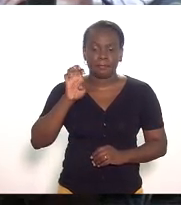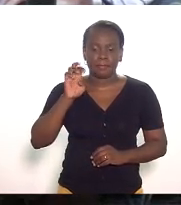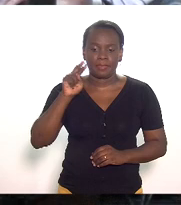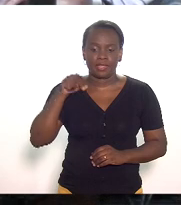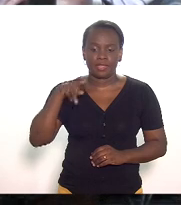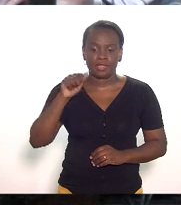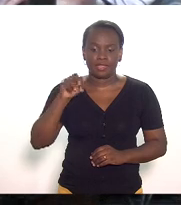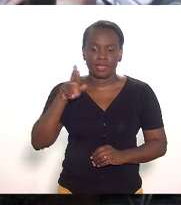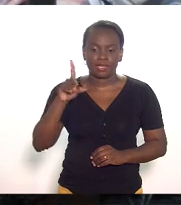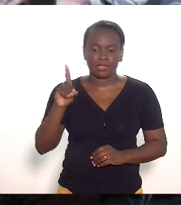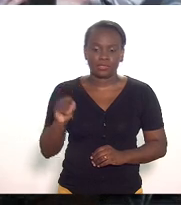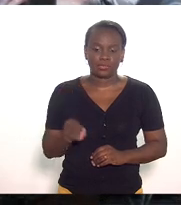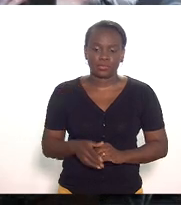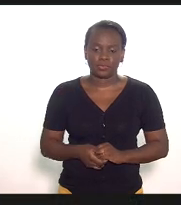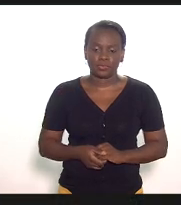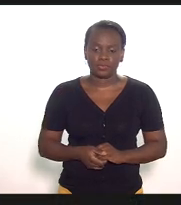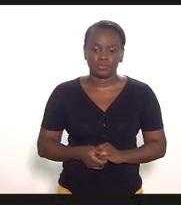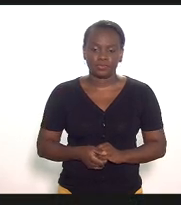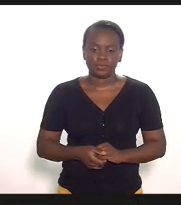Bernardo.